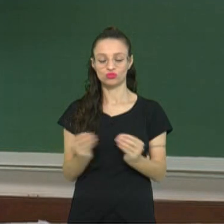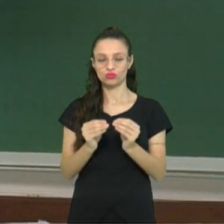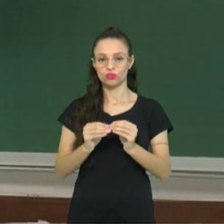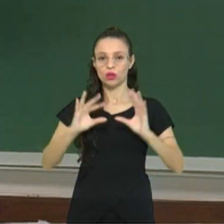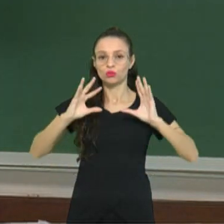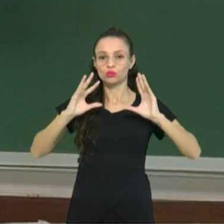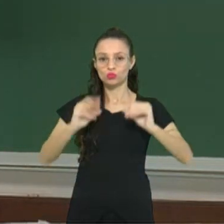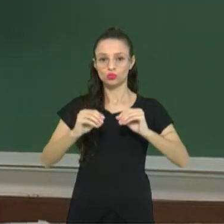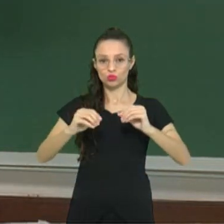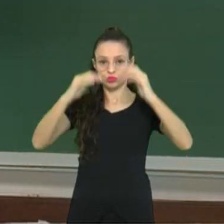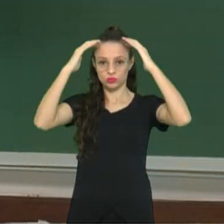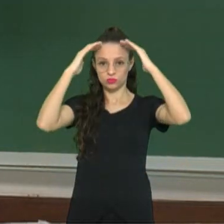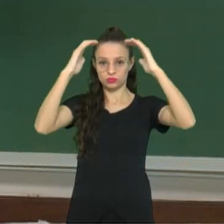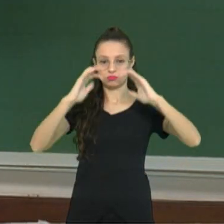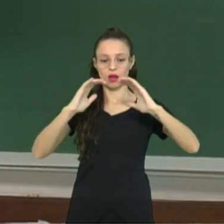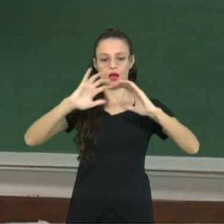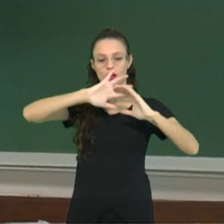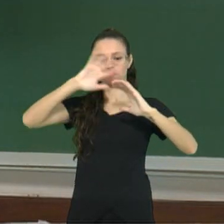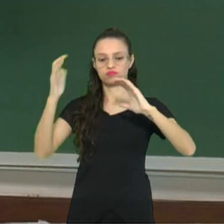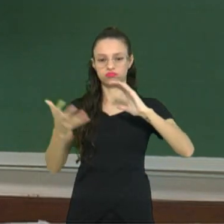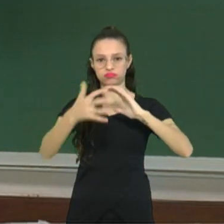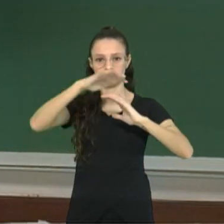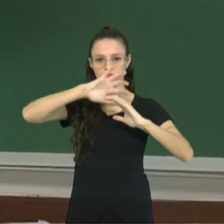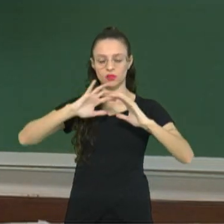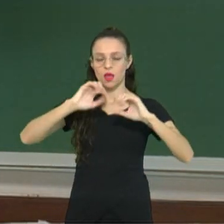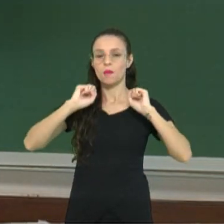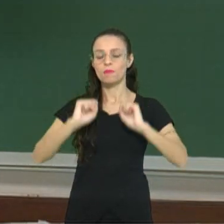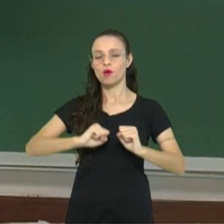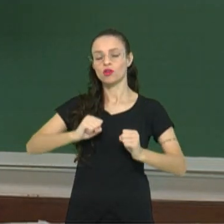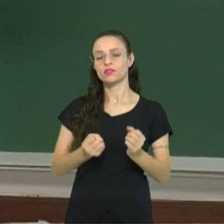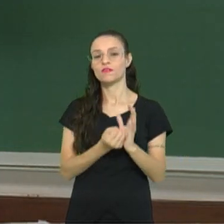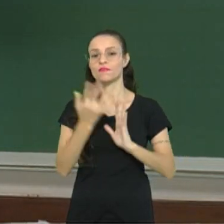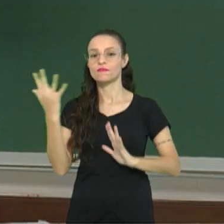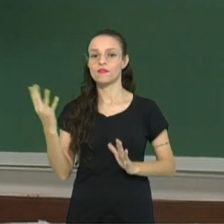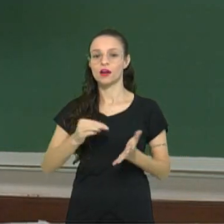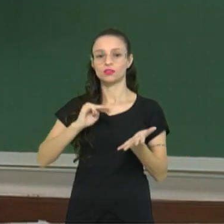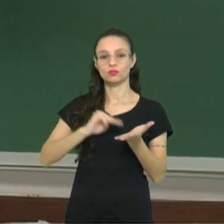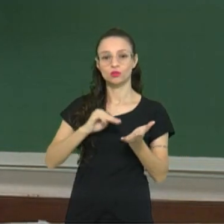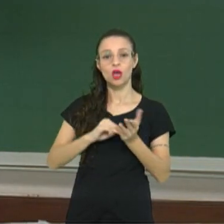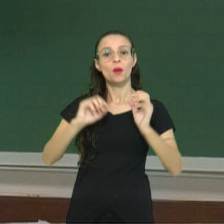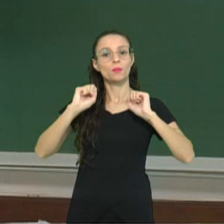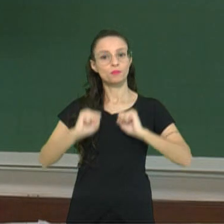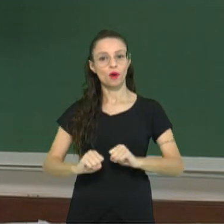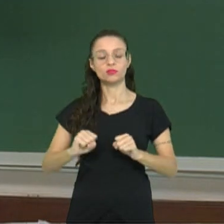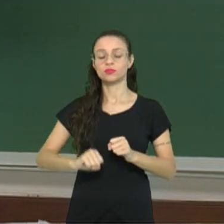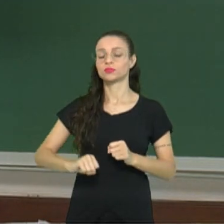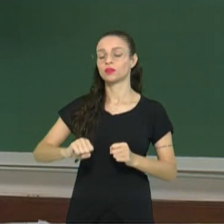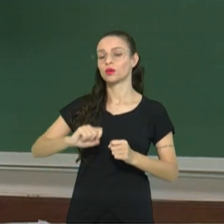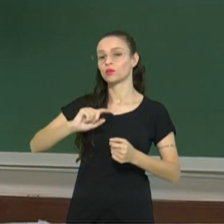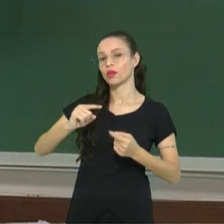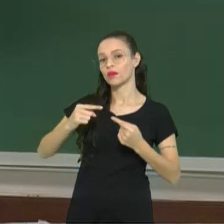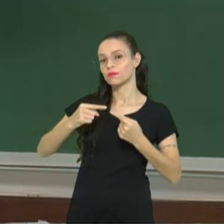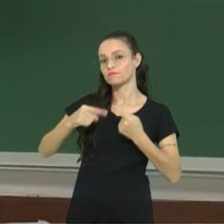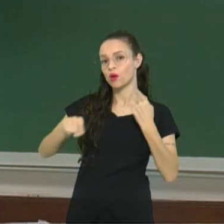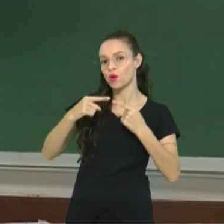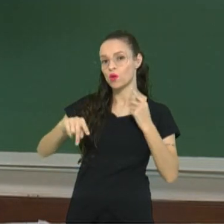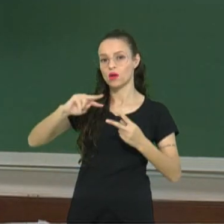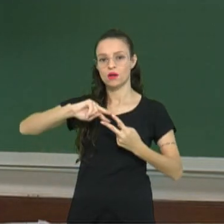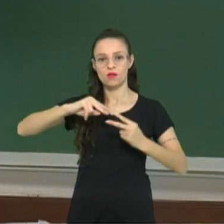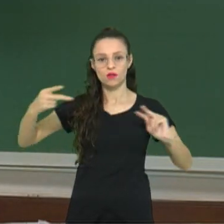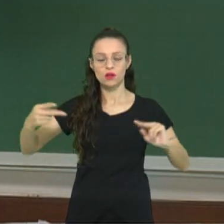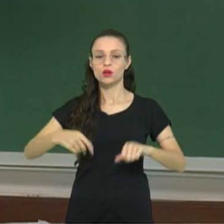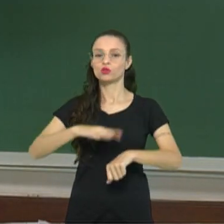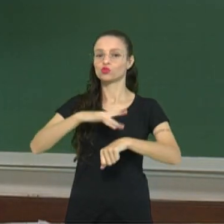todo o encéfalo de modo geral. Podem ter várias causas, tais como anomalias congênitas, doenças degenerativas do